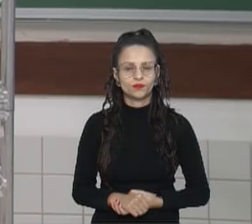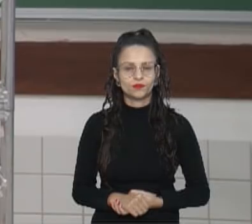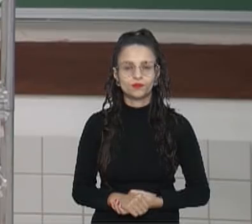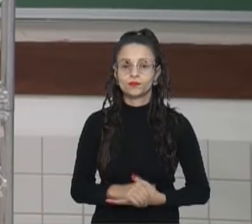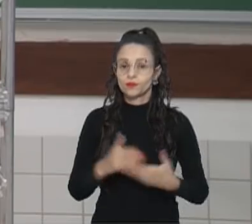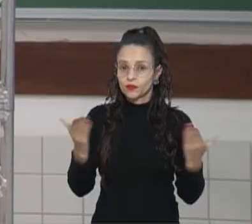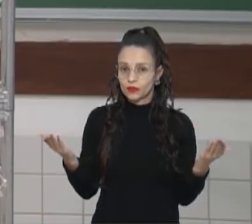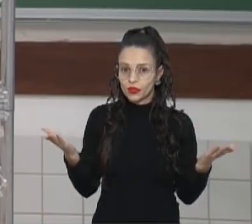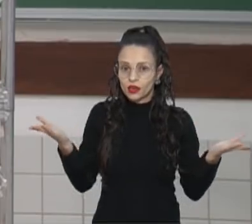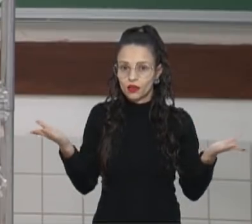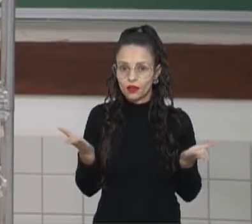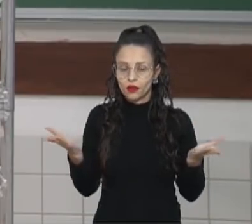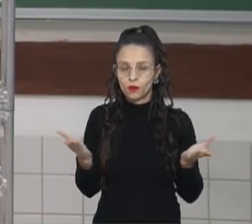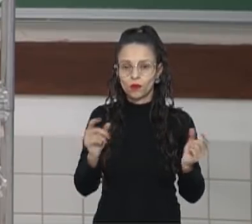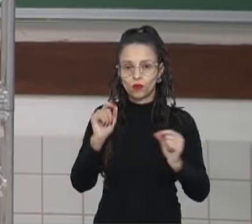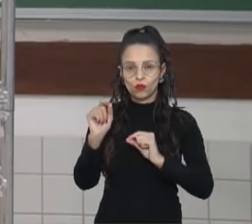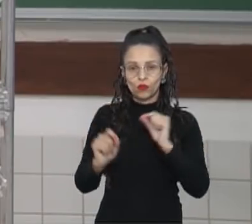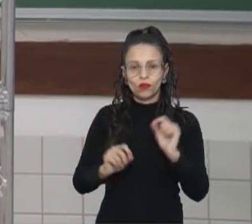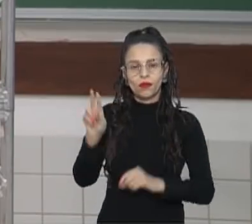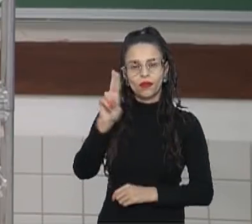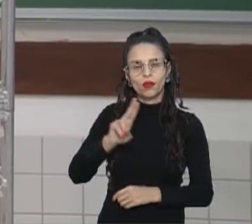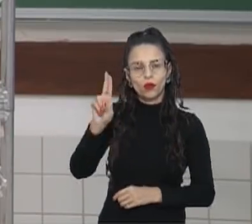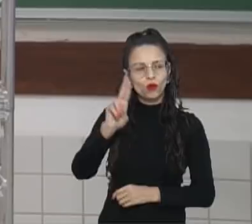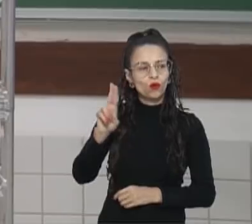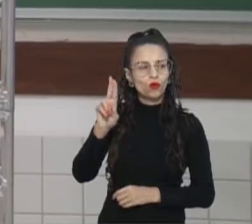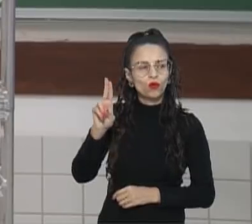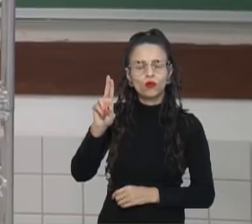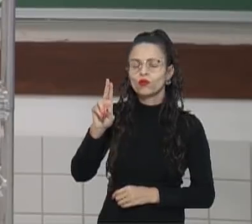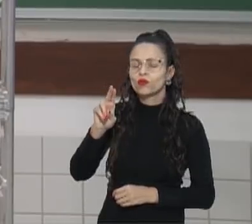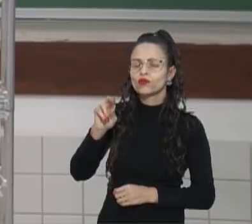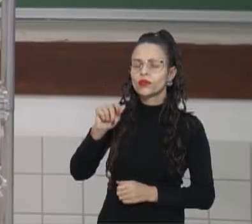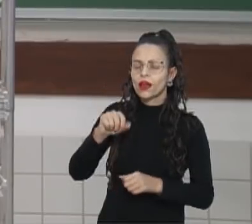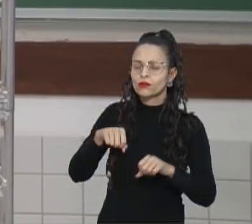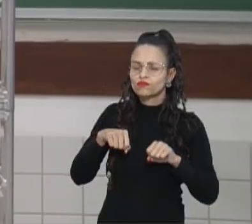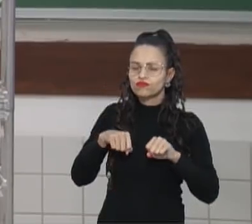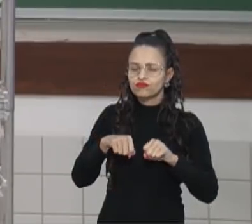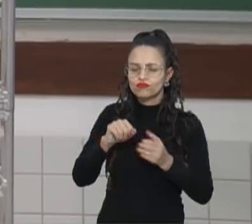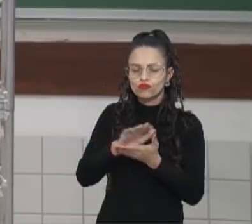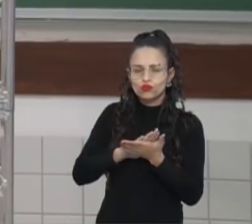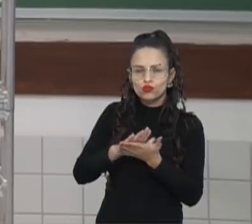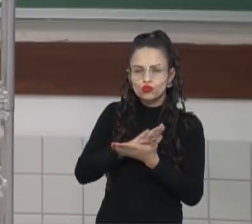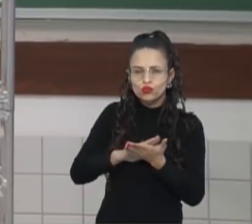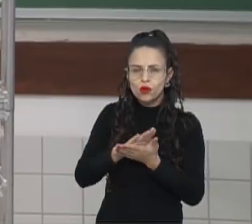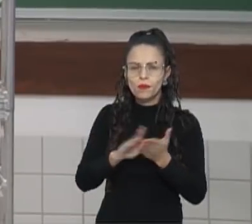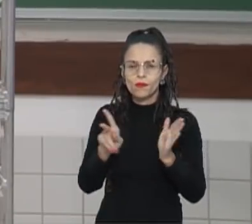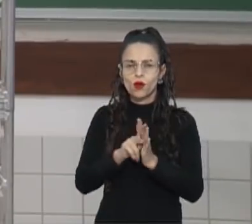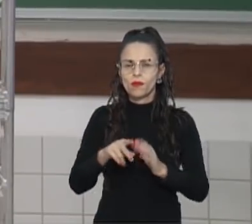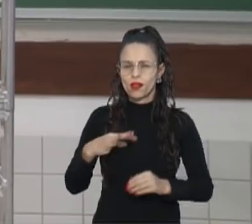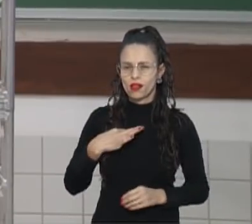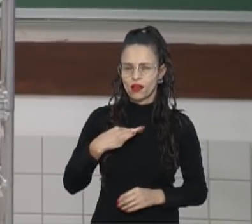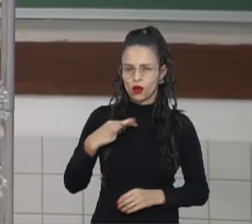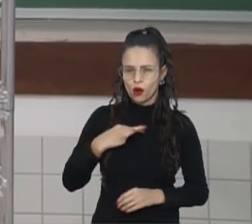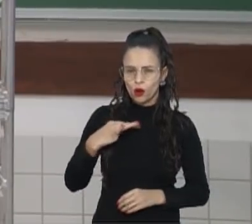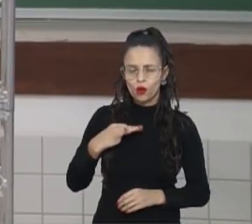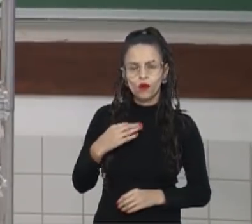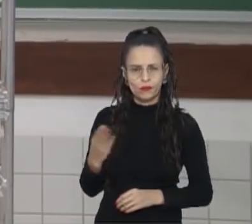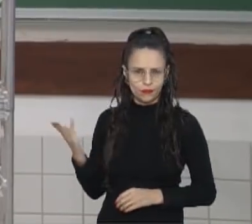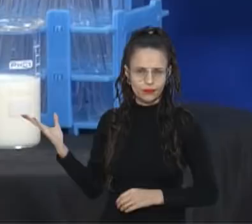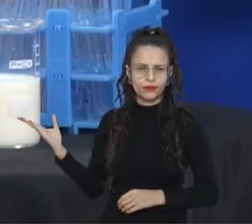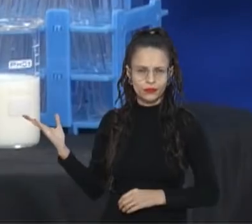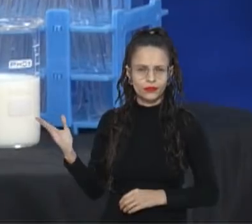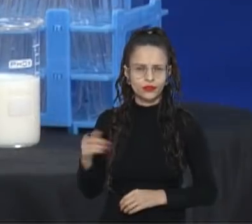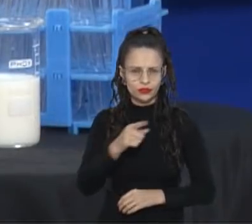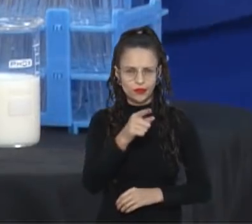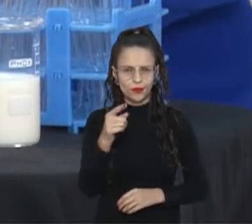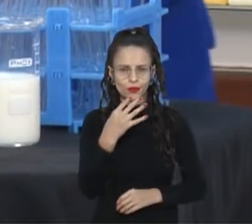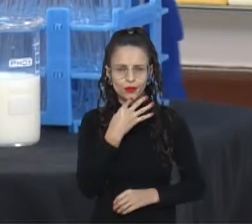Pessoal, agora nós vamos usar aqui o detergente lava-roupas em pó, que nós popularmente conhecemos como sabão em pó. Então, isso aqui é um lava-roupas.